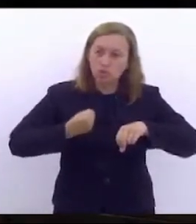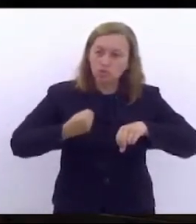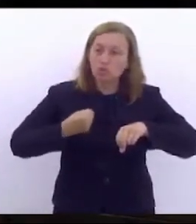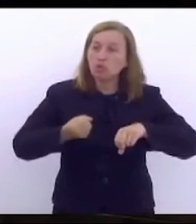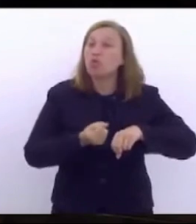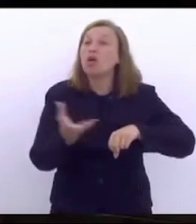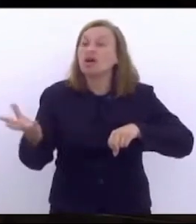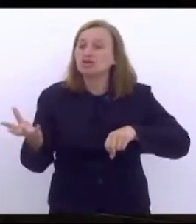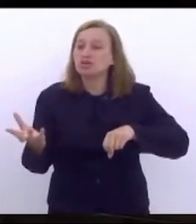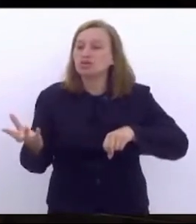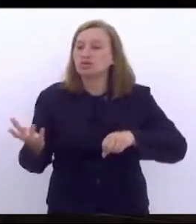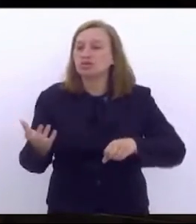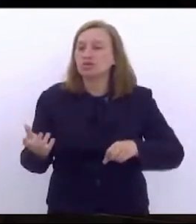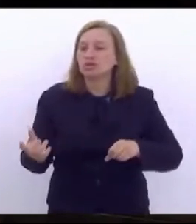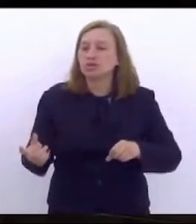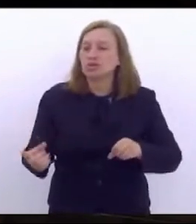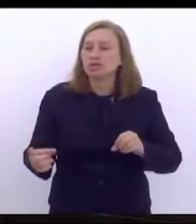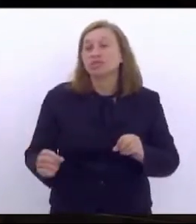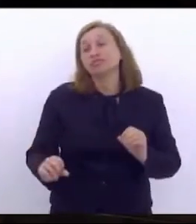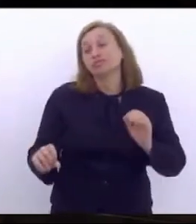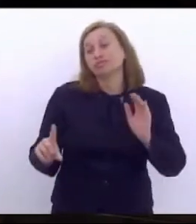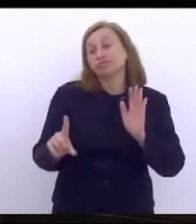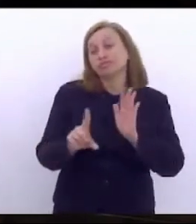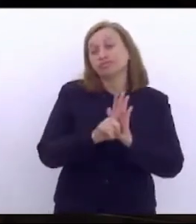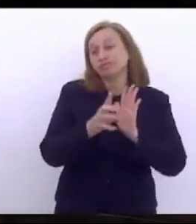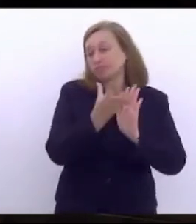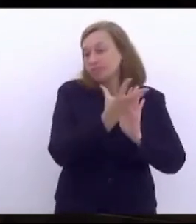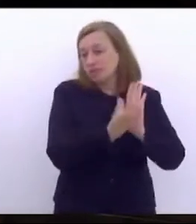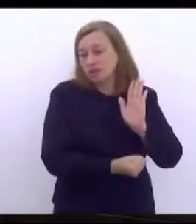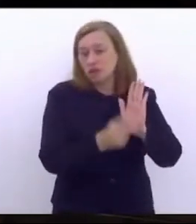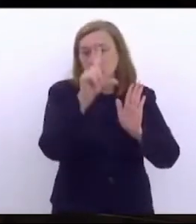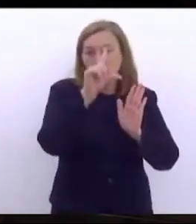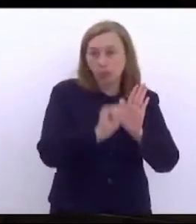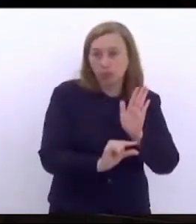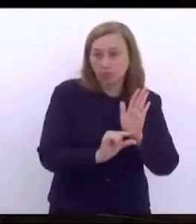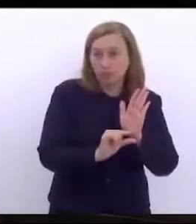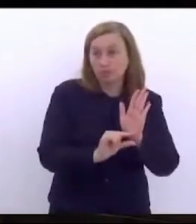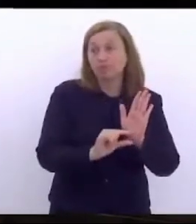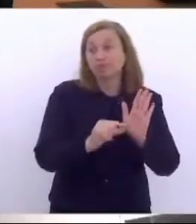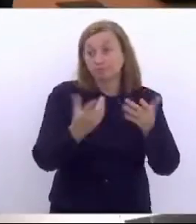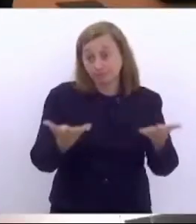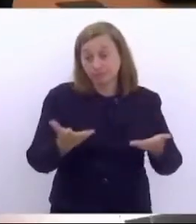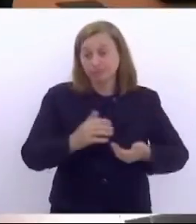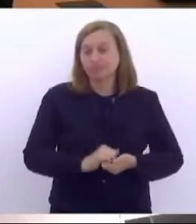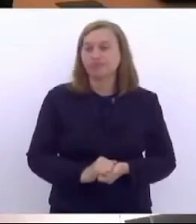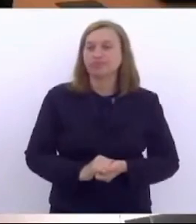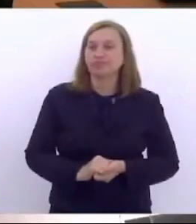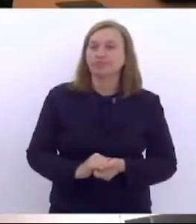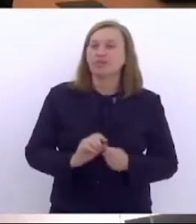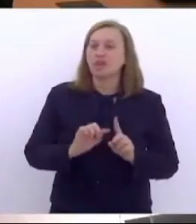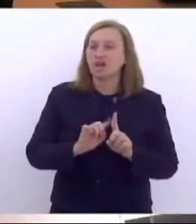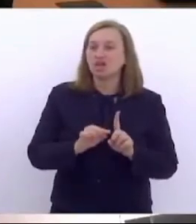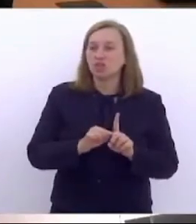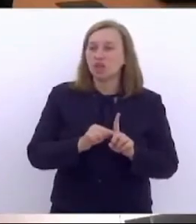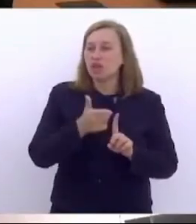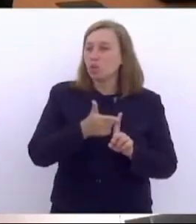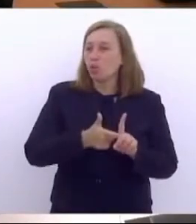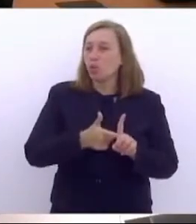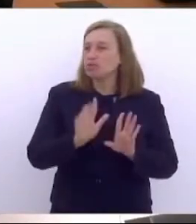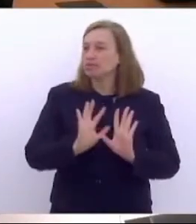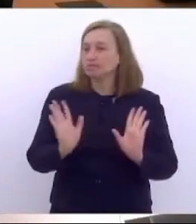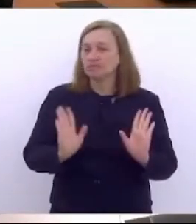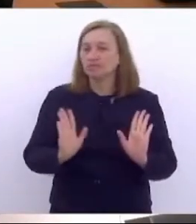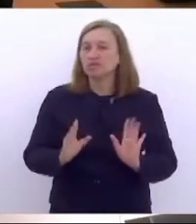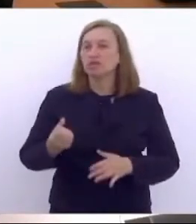é muito mais drástica, né? Muito mais acentuada. Então, mostrando que, com